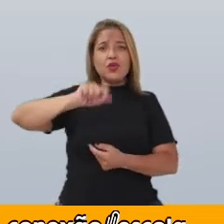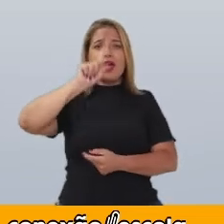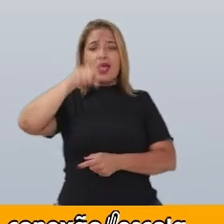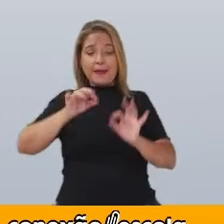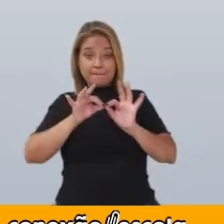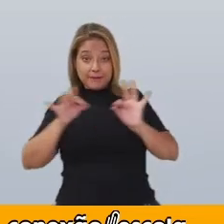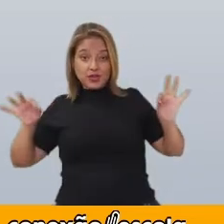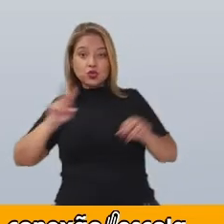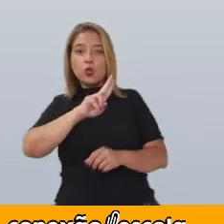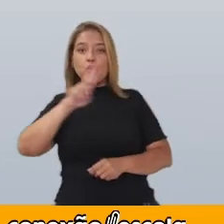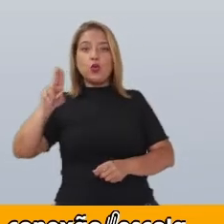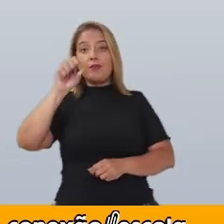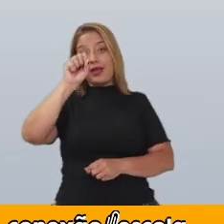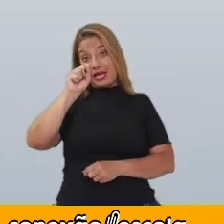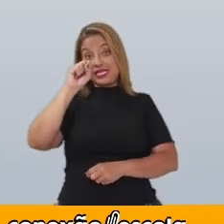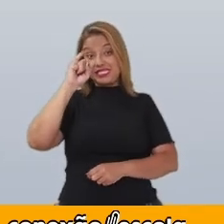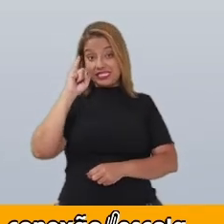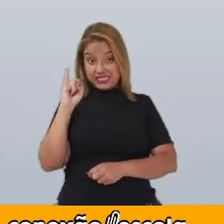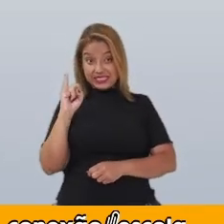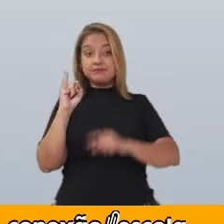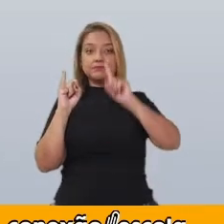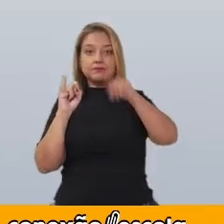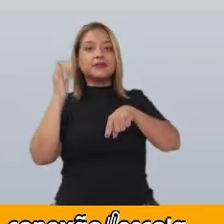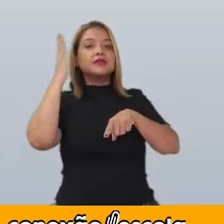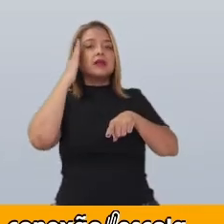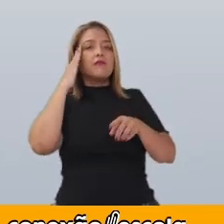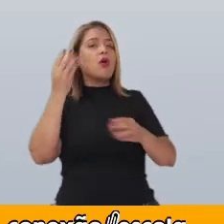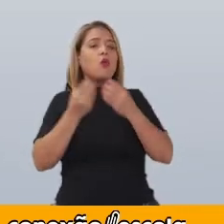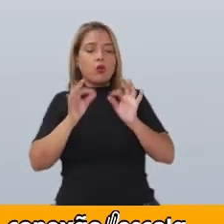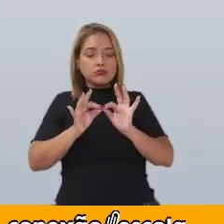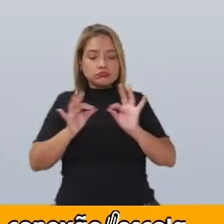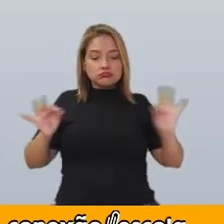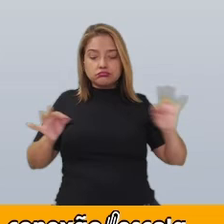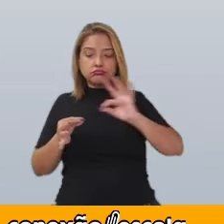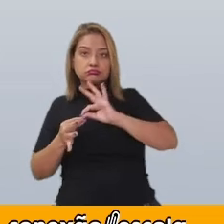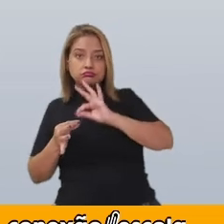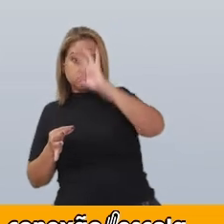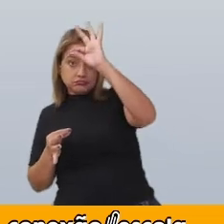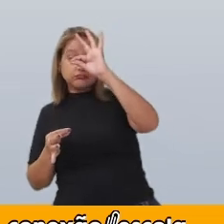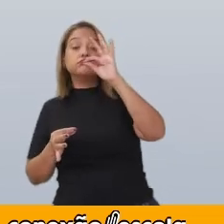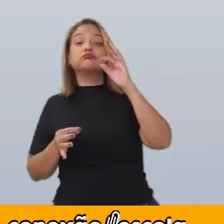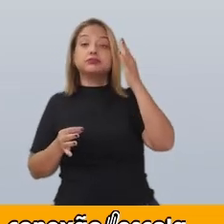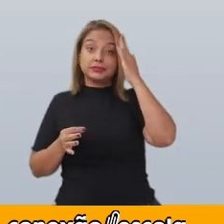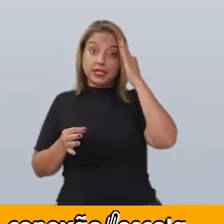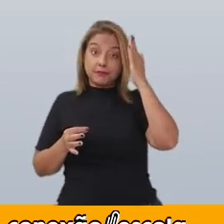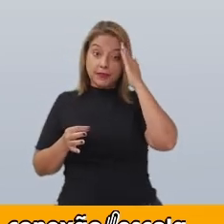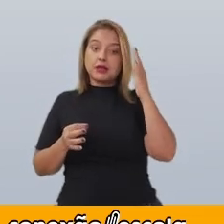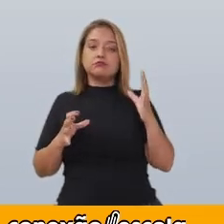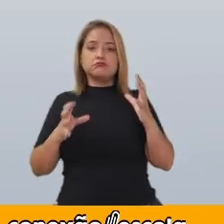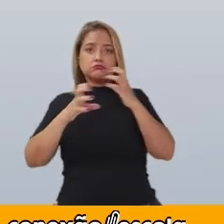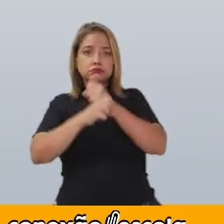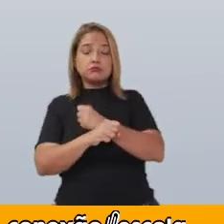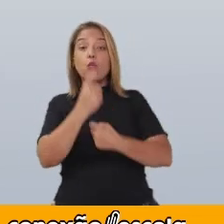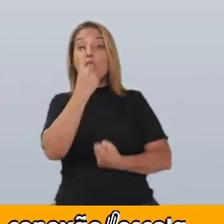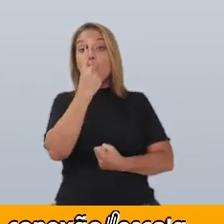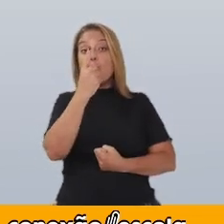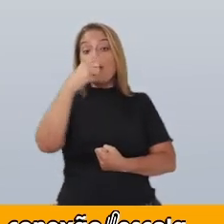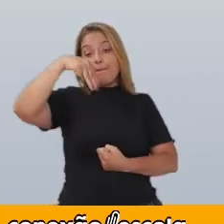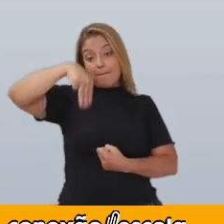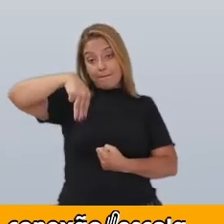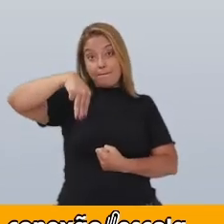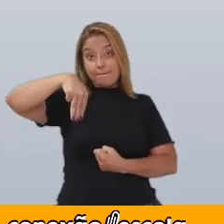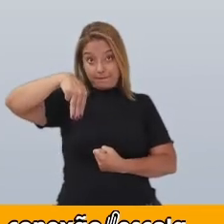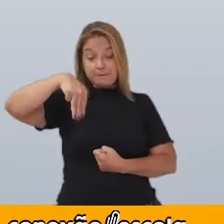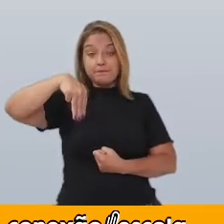metro quadrado, que é a medida da superfície de um quadrado, cujos lados medem 1 metro.